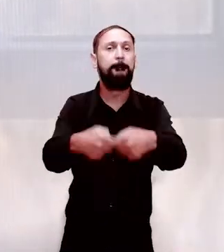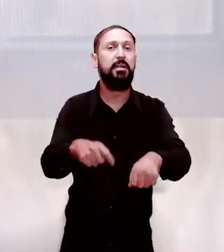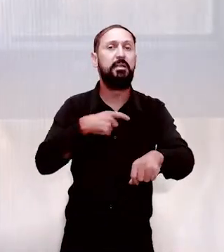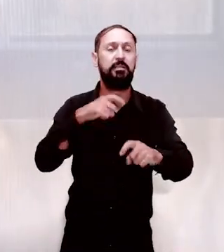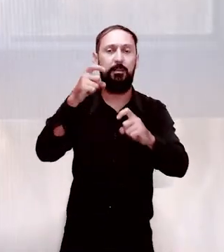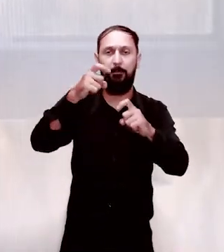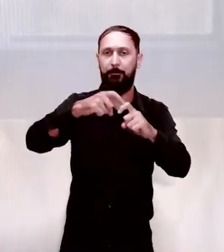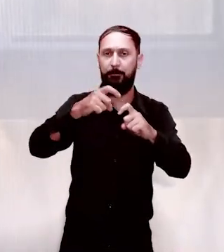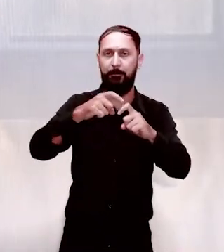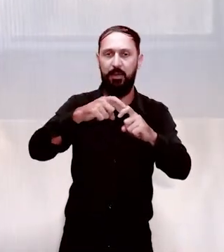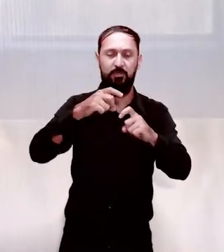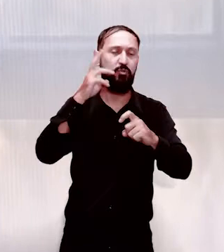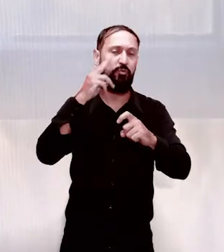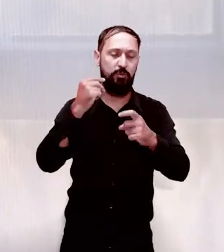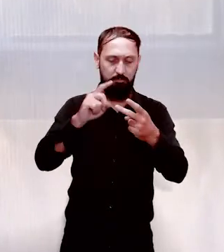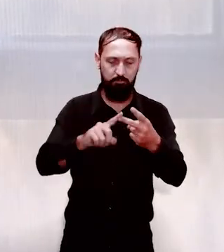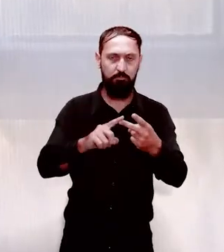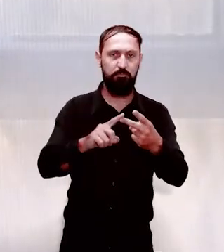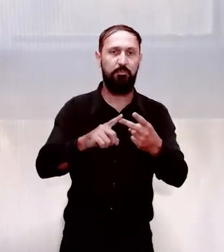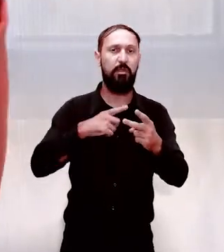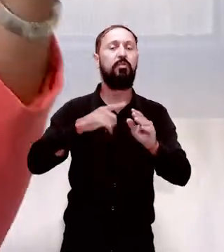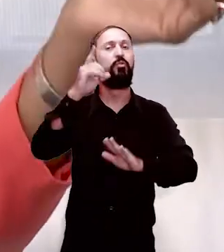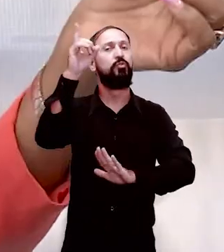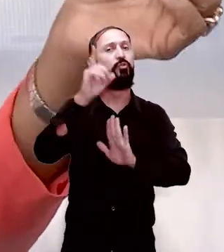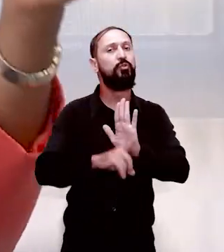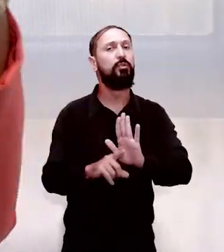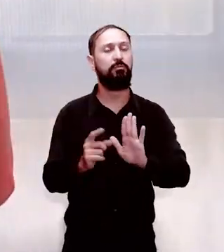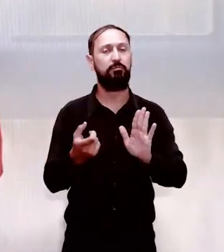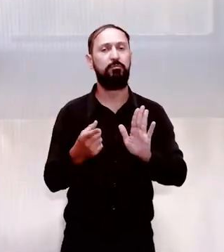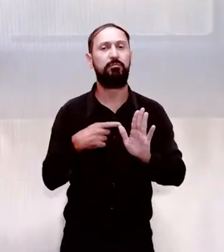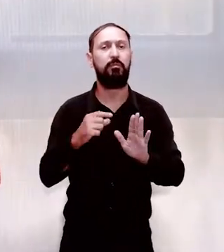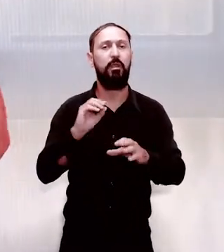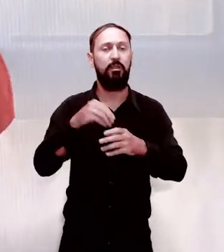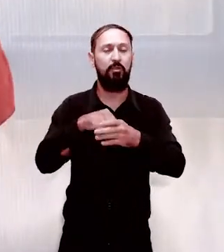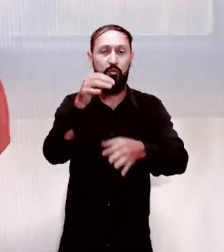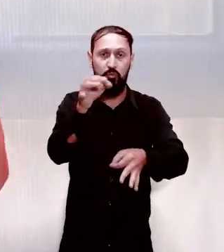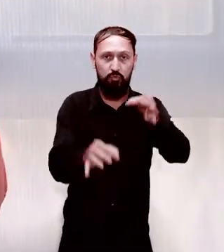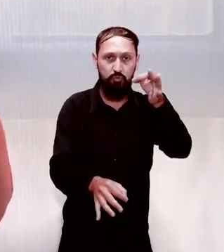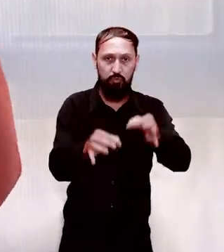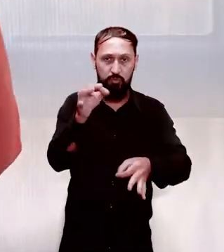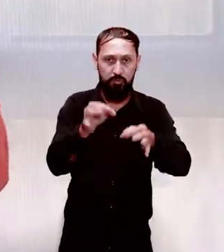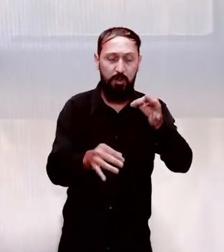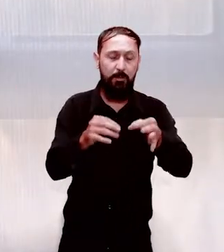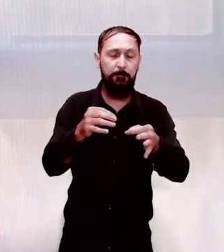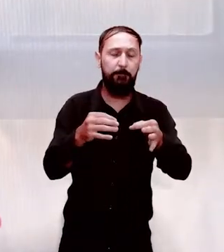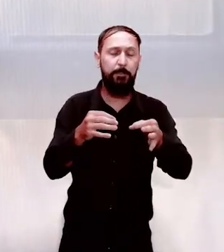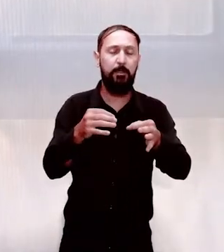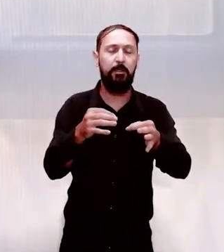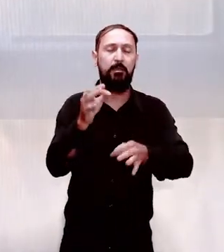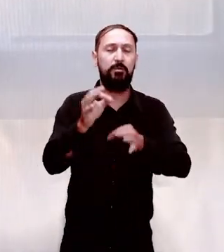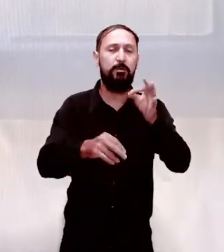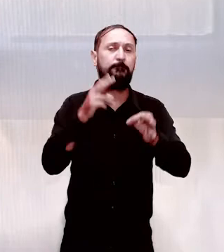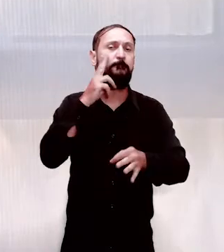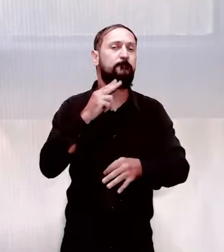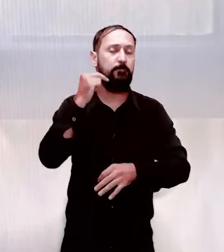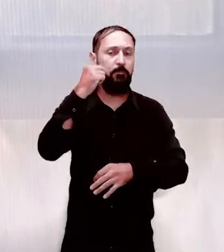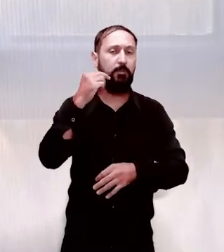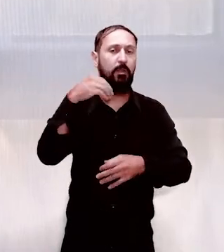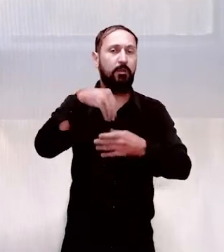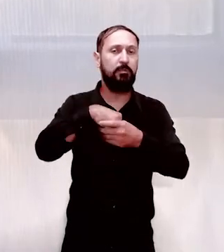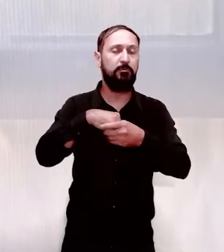gente precisa ter médicos pretos, direito, a gente precisa ter no judiciário pretos, né,